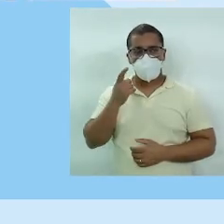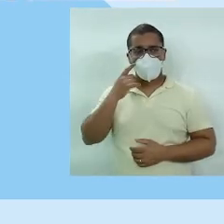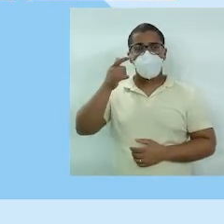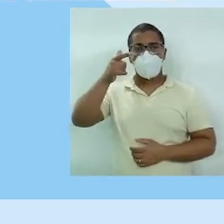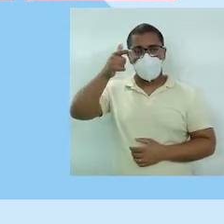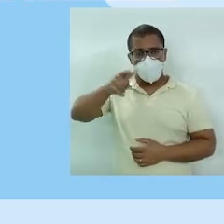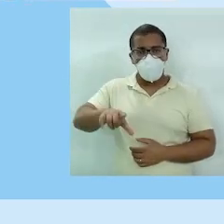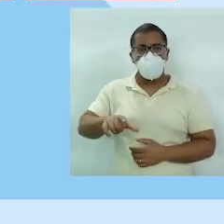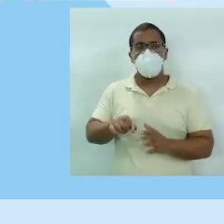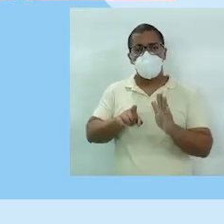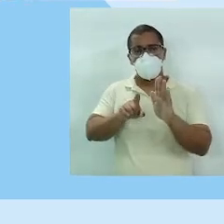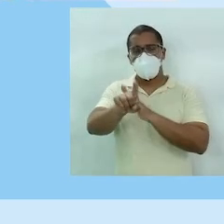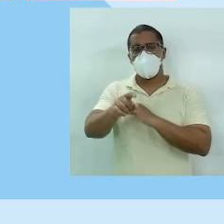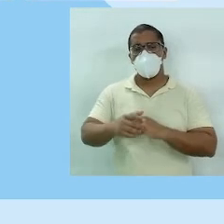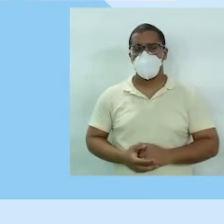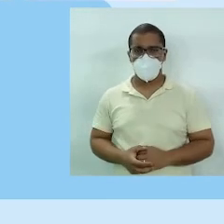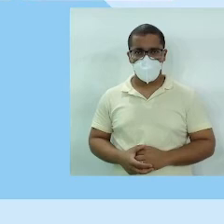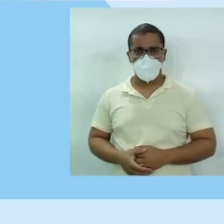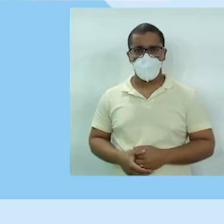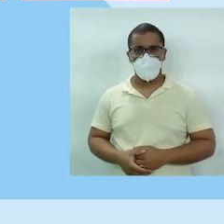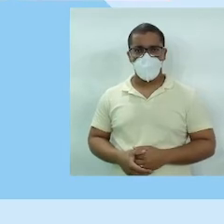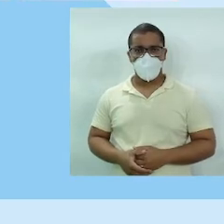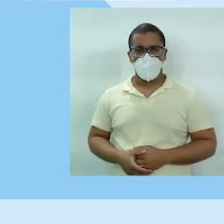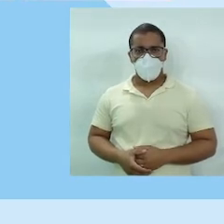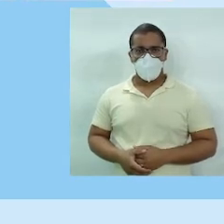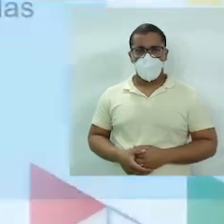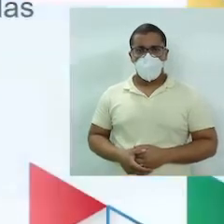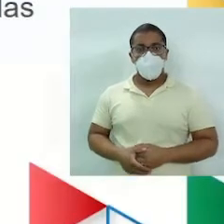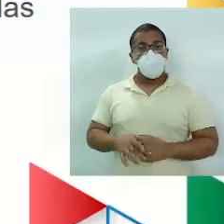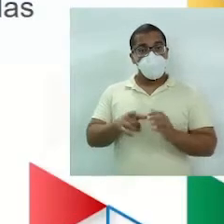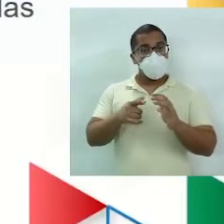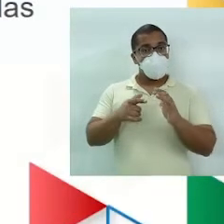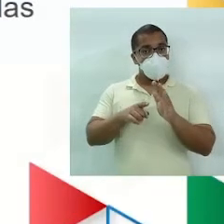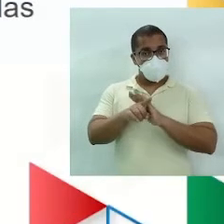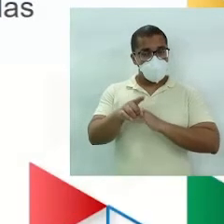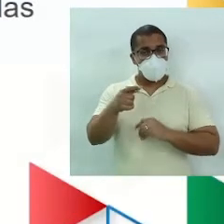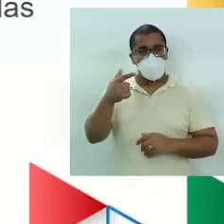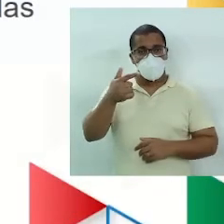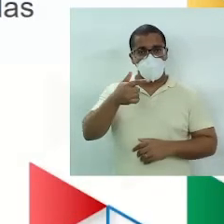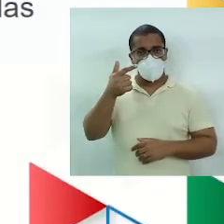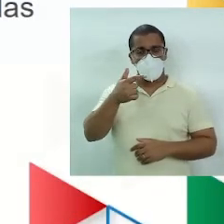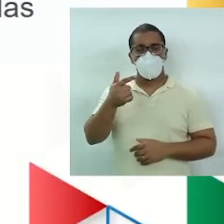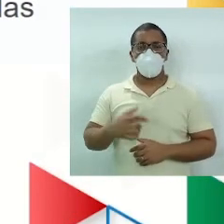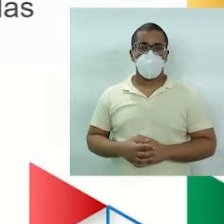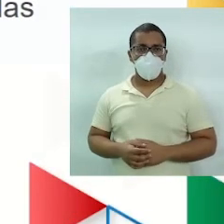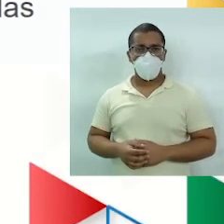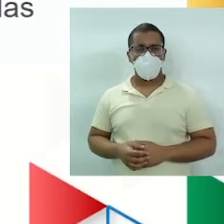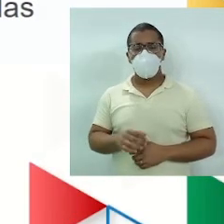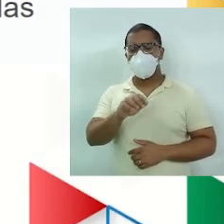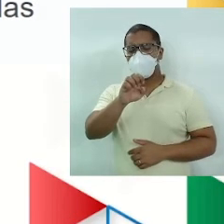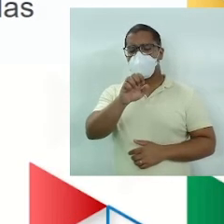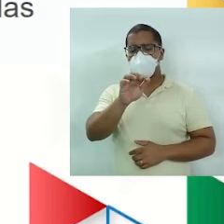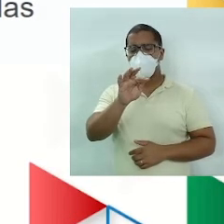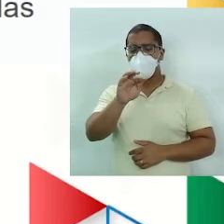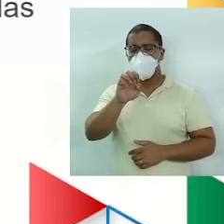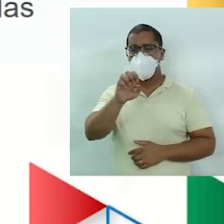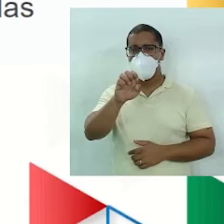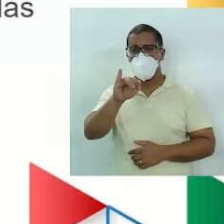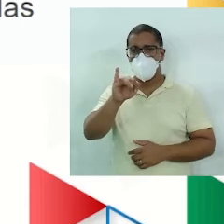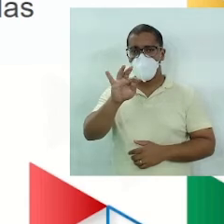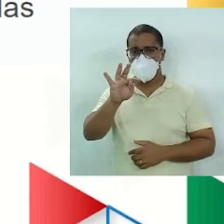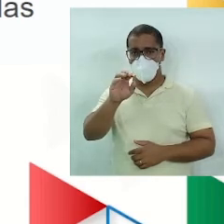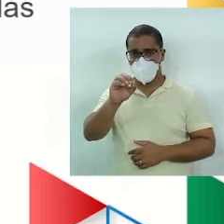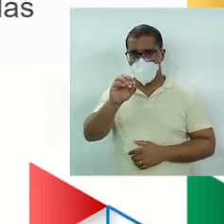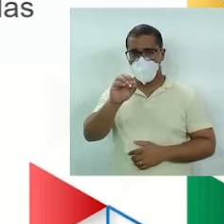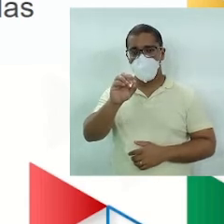a próxima questão. Vamos lá, na tela. Segunda questão. O efeito estufa é uma das